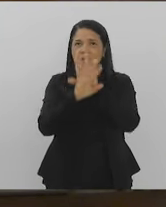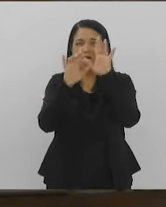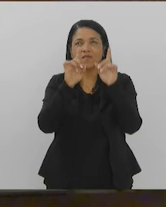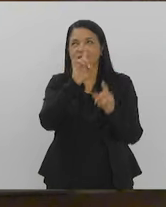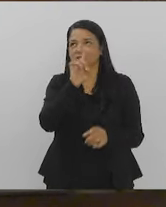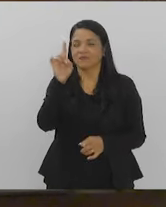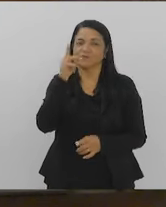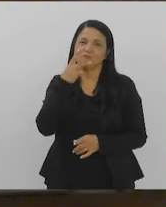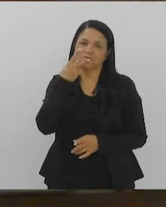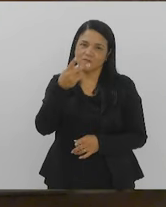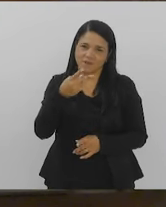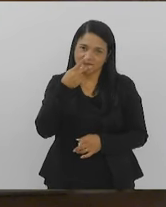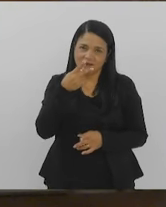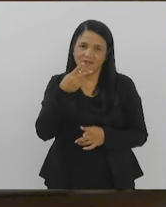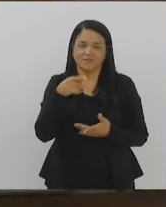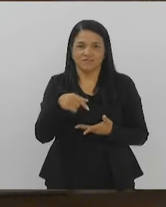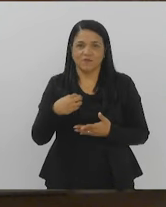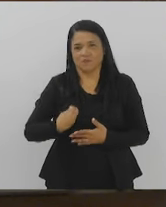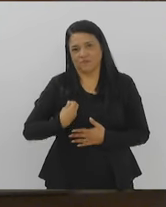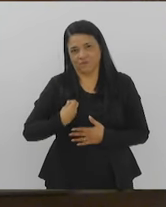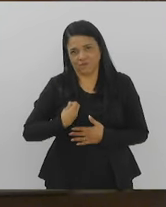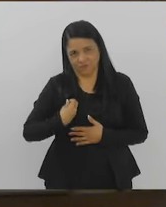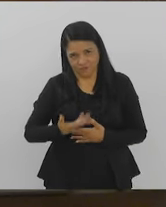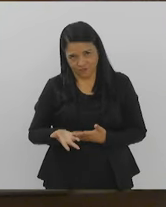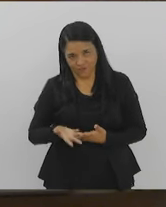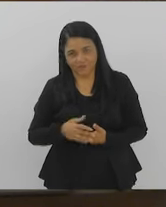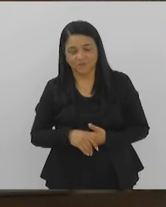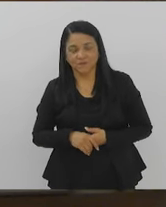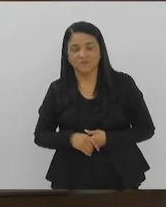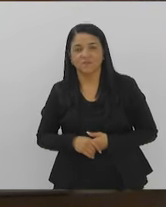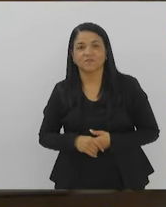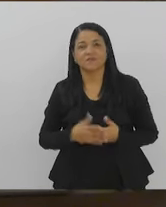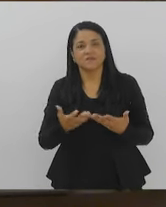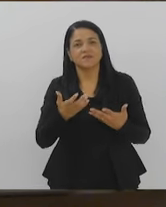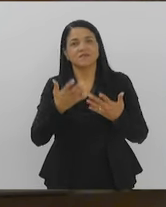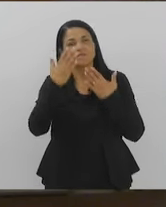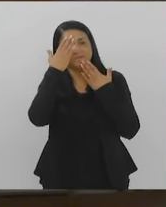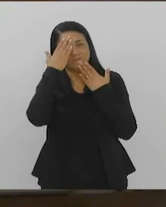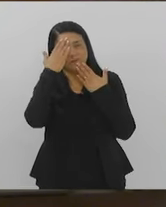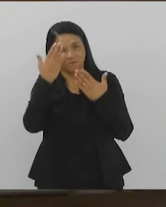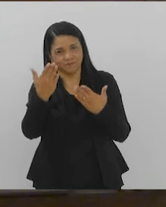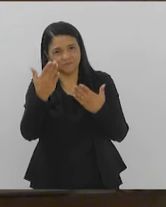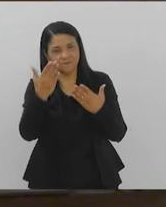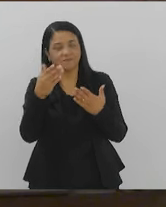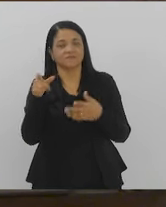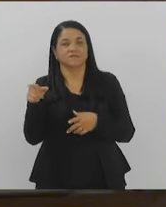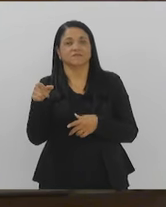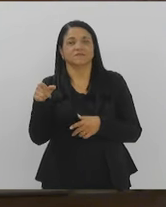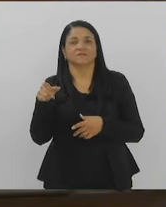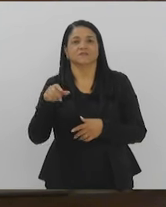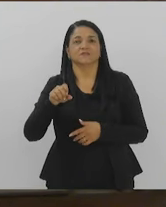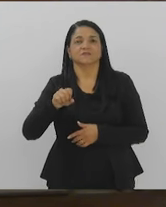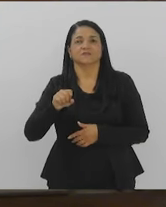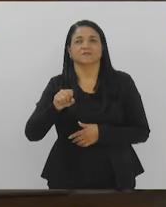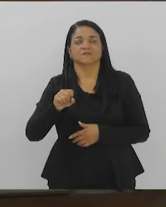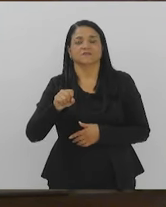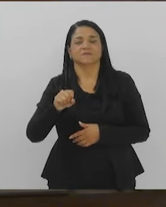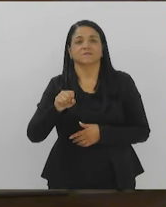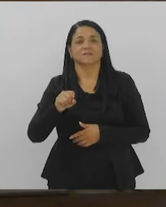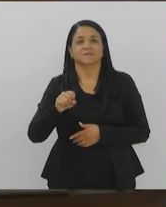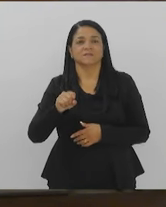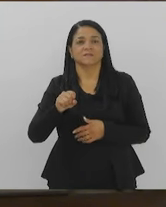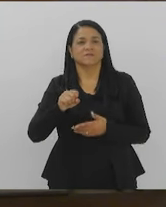Deus. E nós não podemos deixar de agradecer aqui, o Samuel já trouxe, os